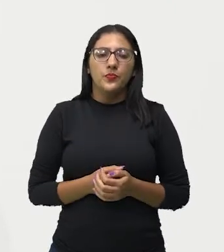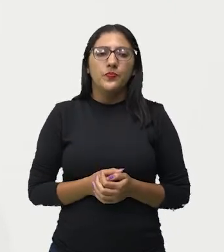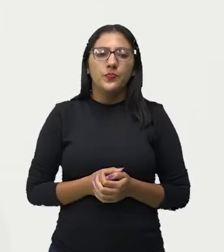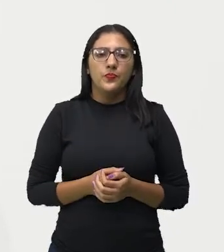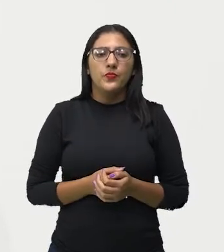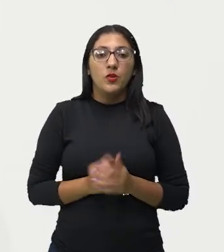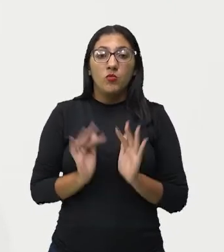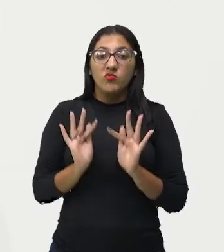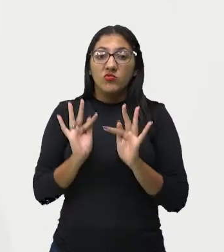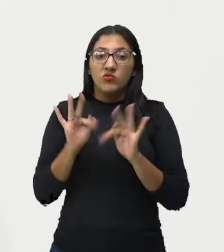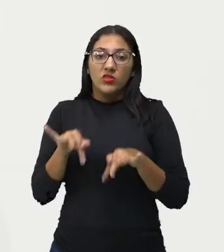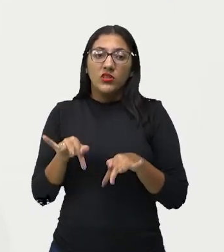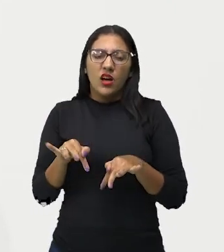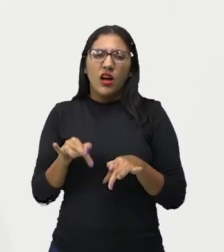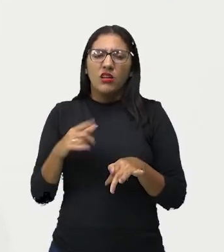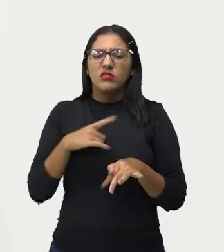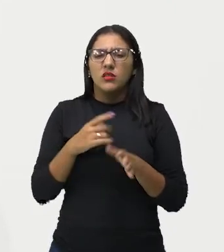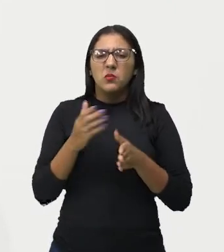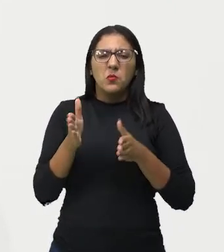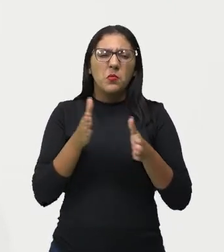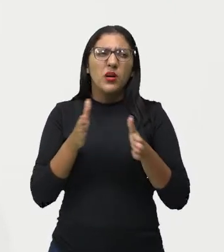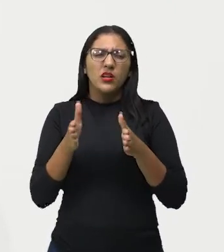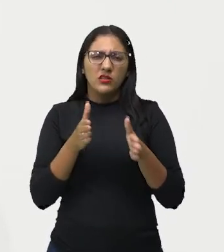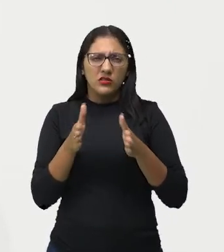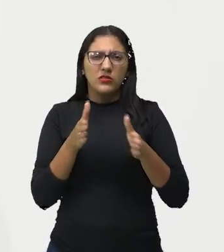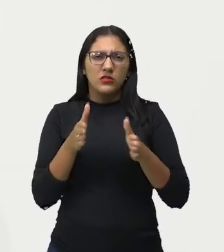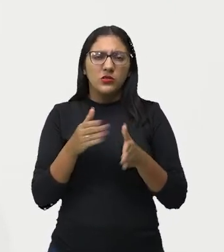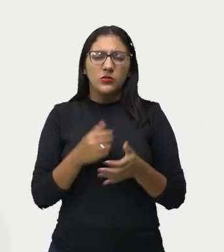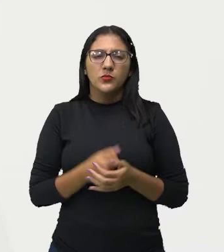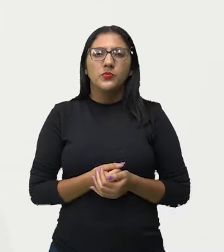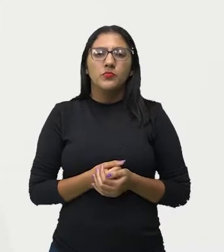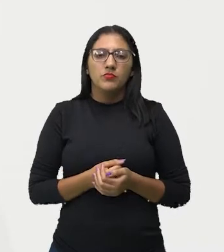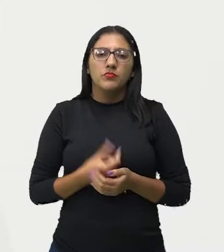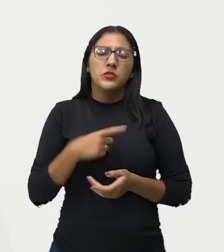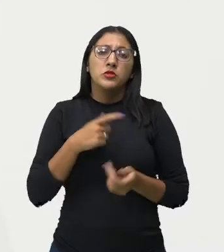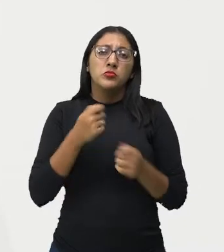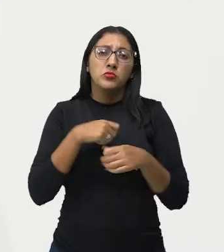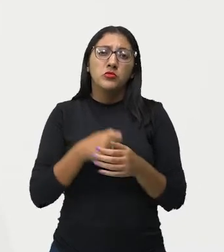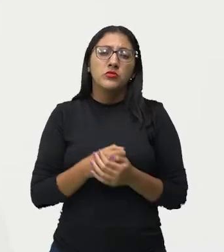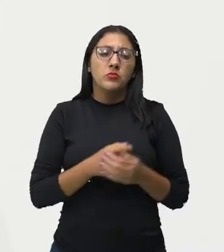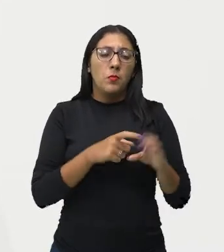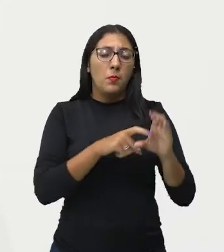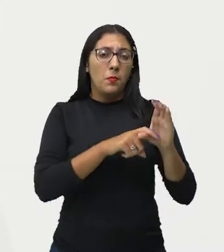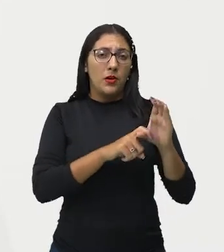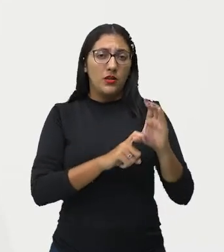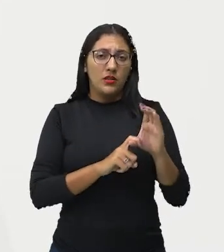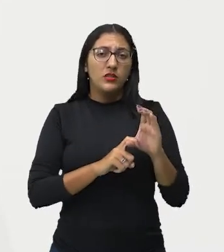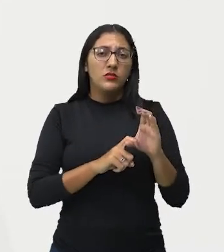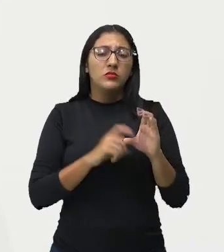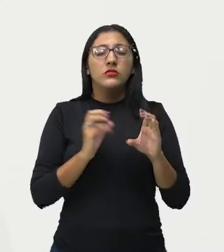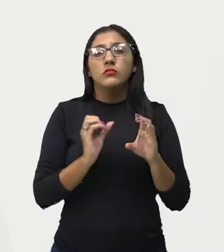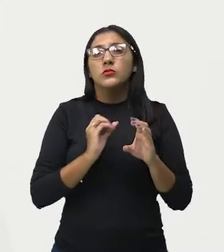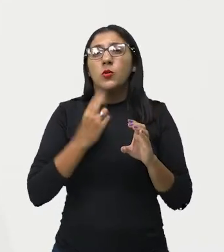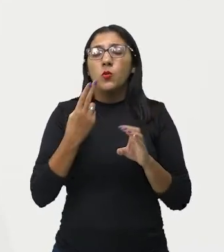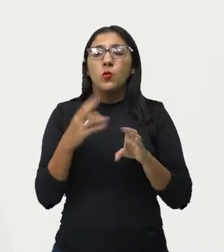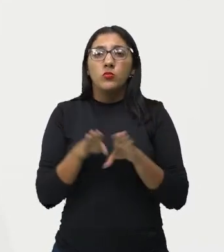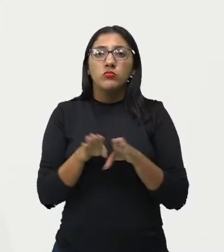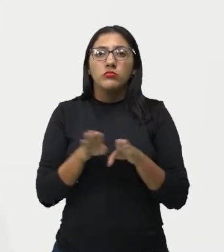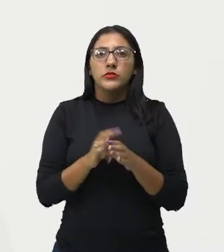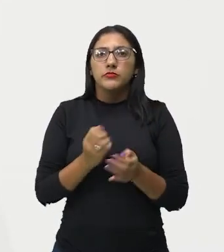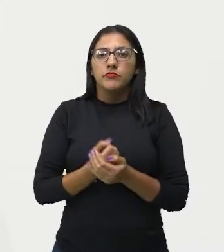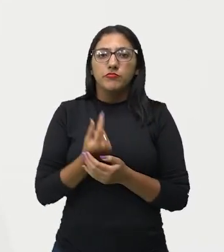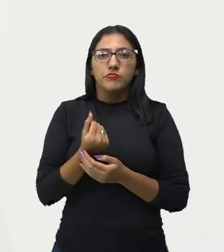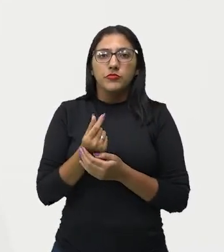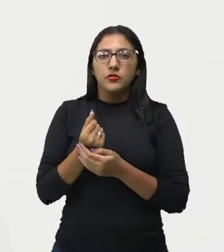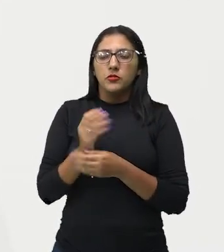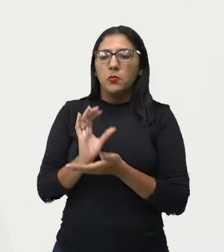Ao final de um período de aplicação, tá bom? Que pode ser um empréstimo, né? Ou pode ser um